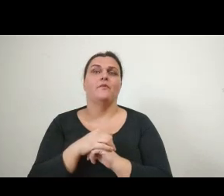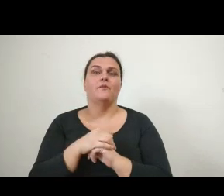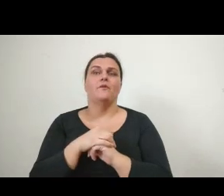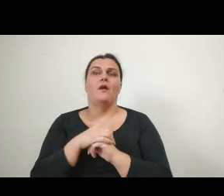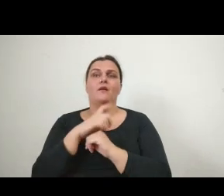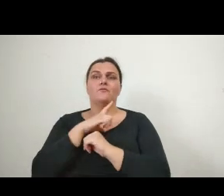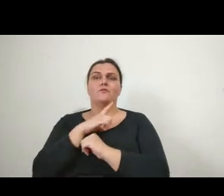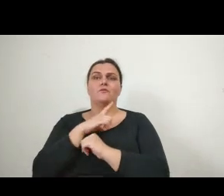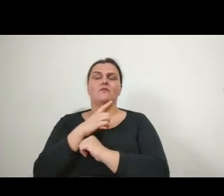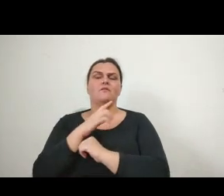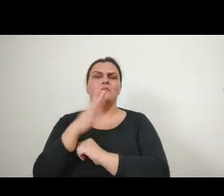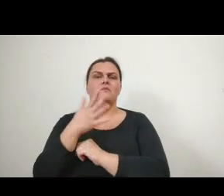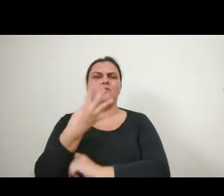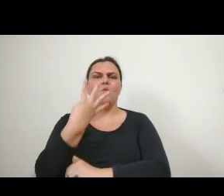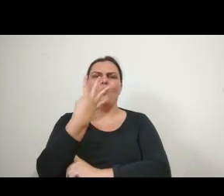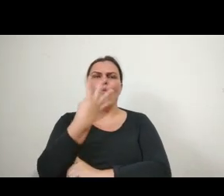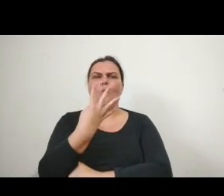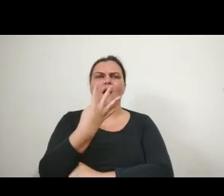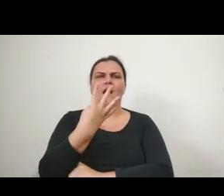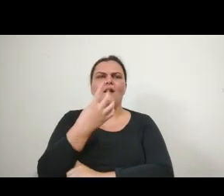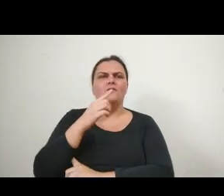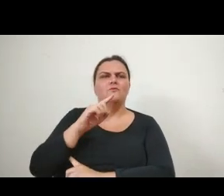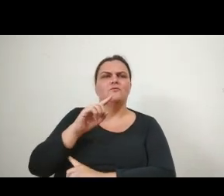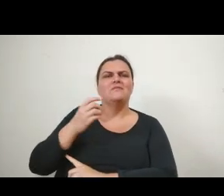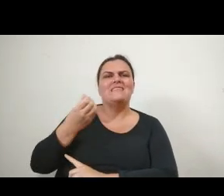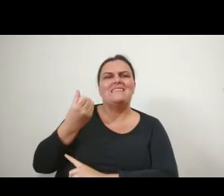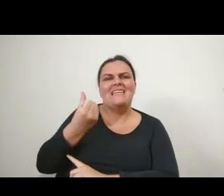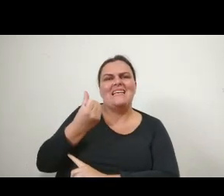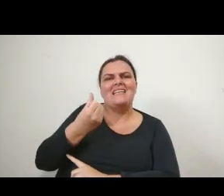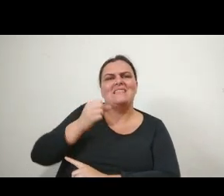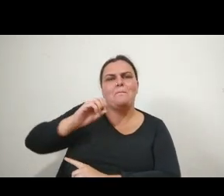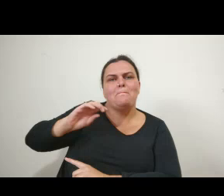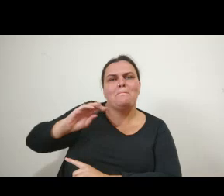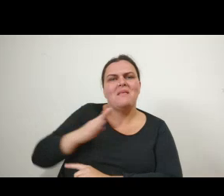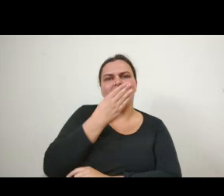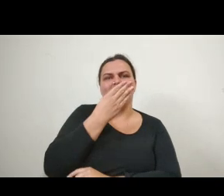4,6 bilhões de reais em prejuízos em moradias,